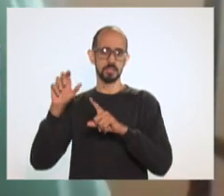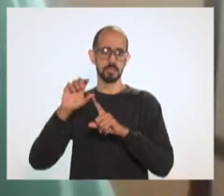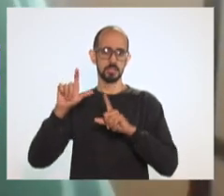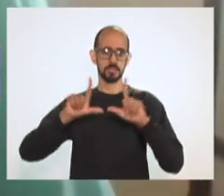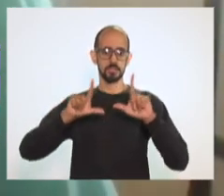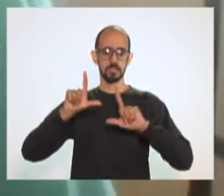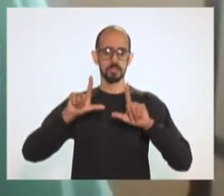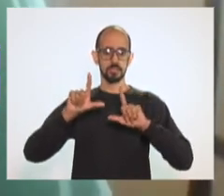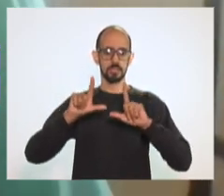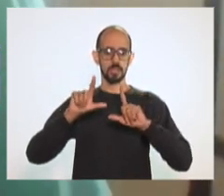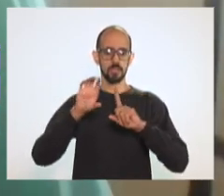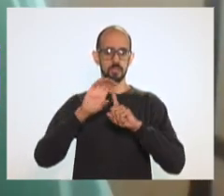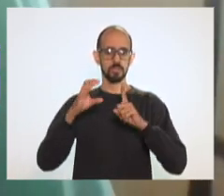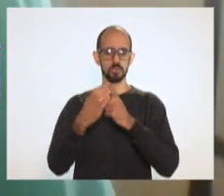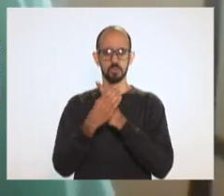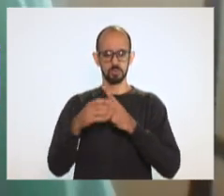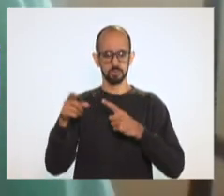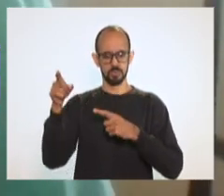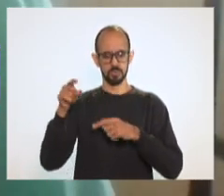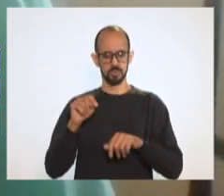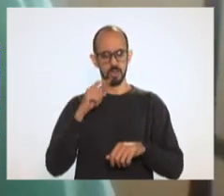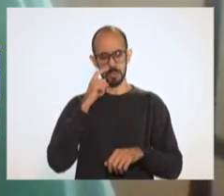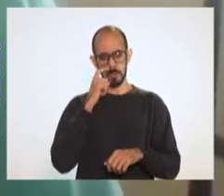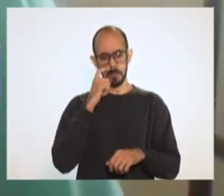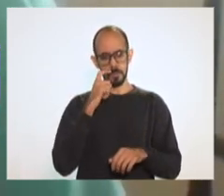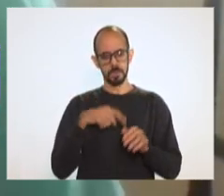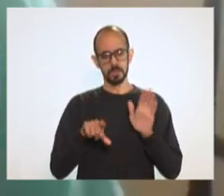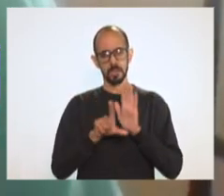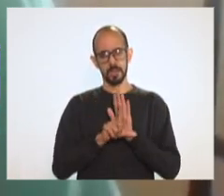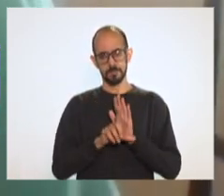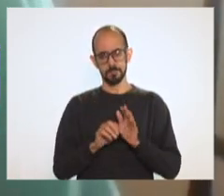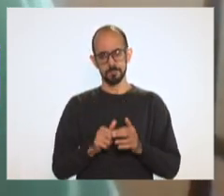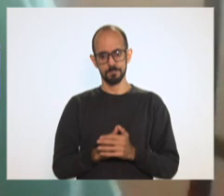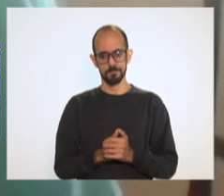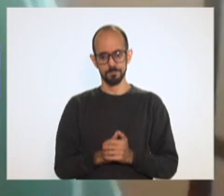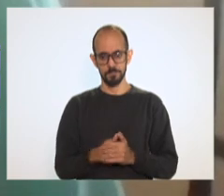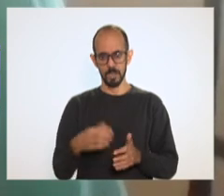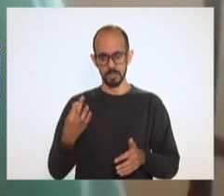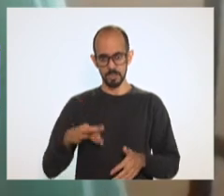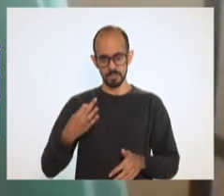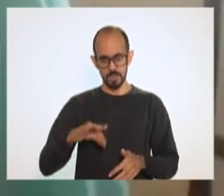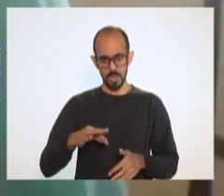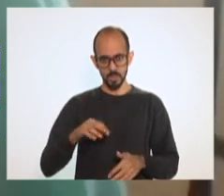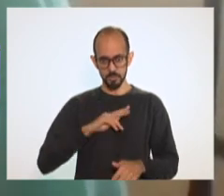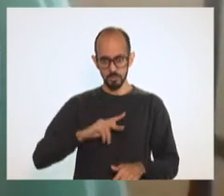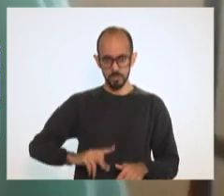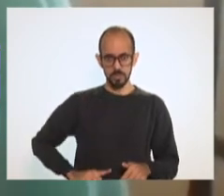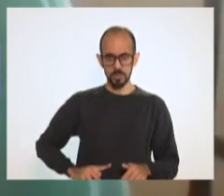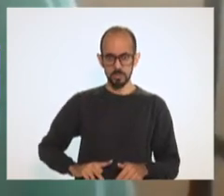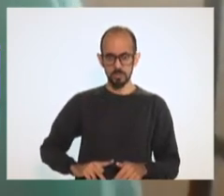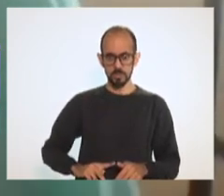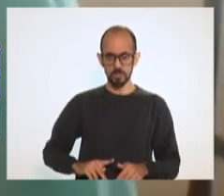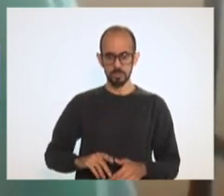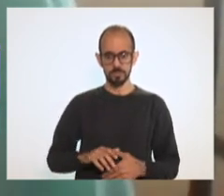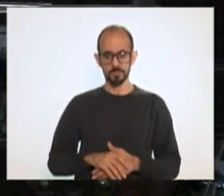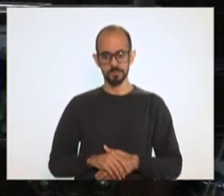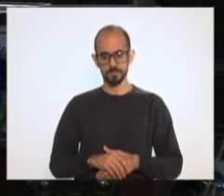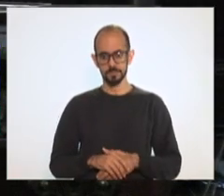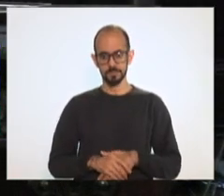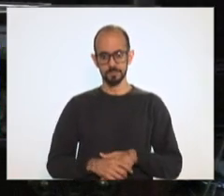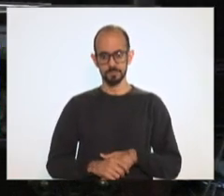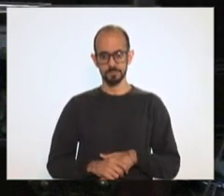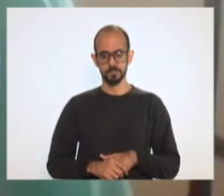da lei 6892 já regulamentada é isso presidente cumpra-se rádios comunitárias pela